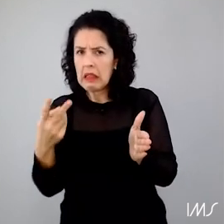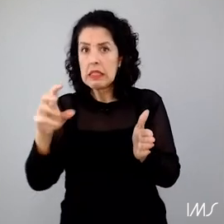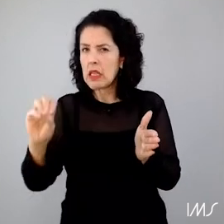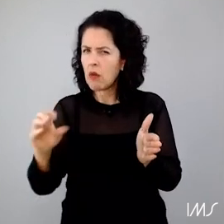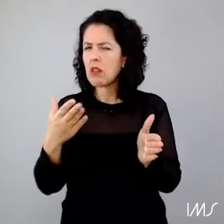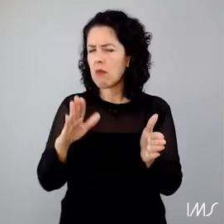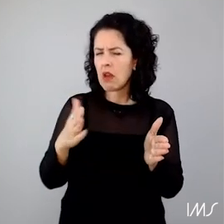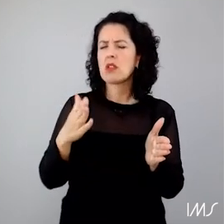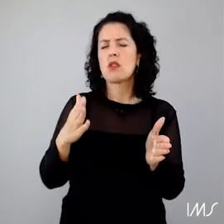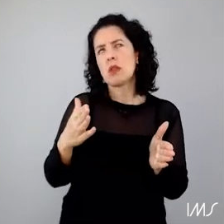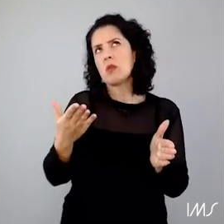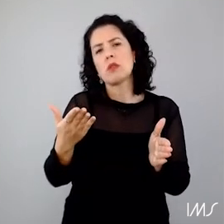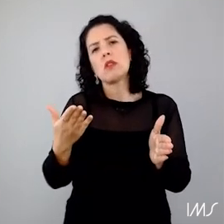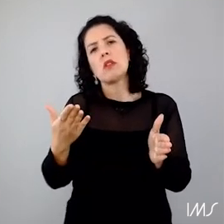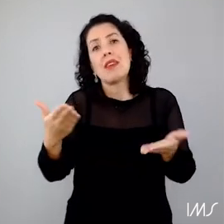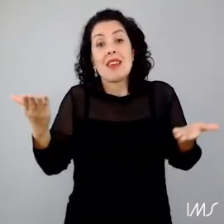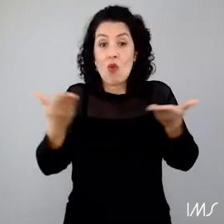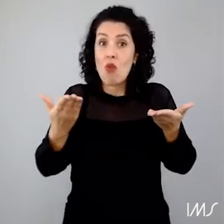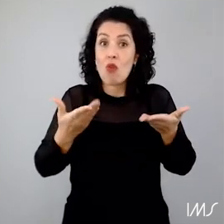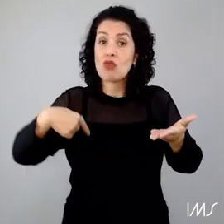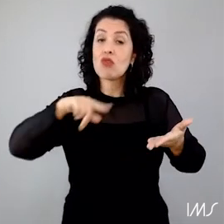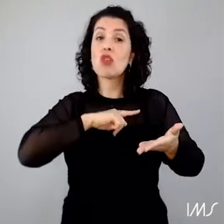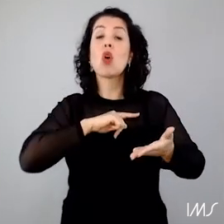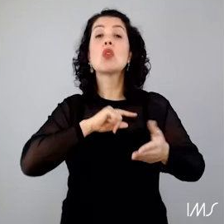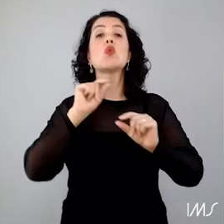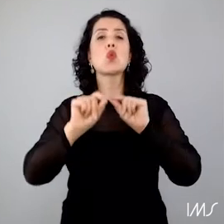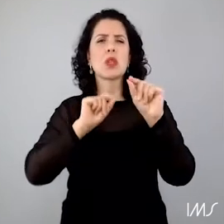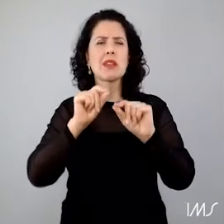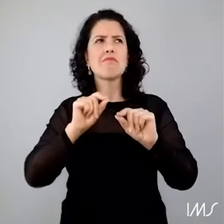amplos, né, não à toa, nesse exato momento, nós estamos